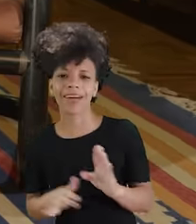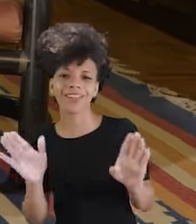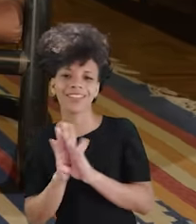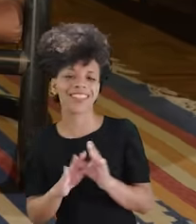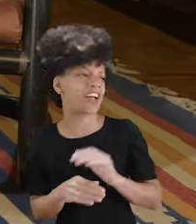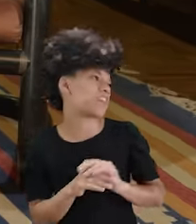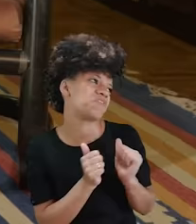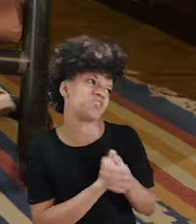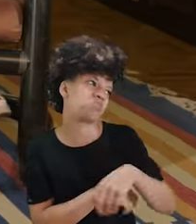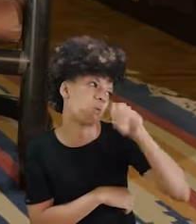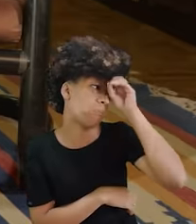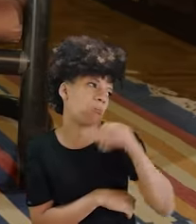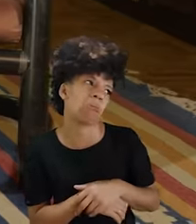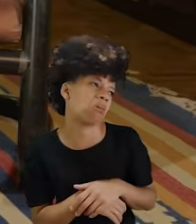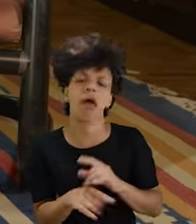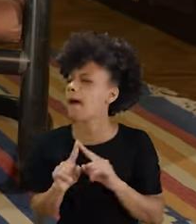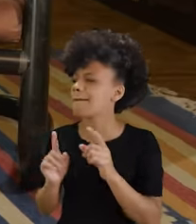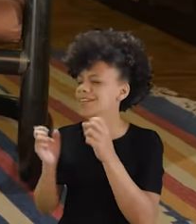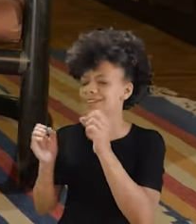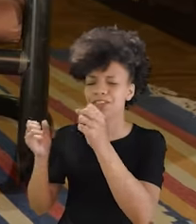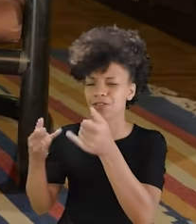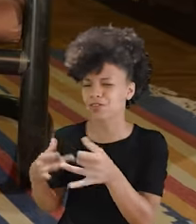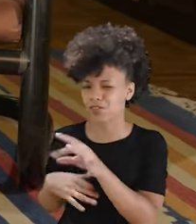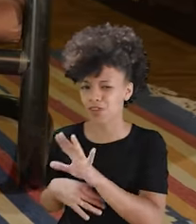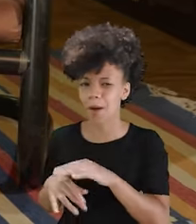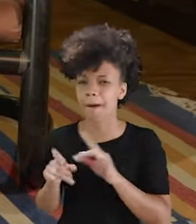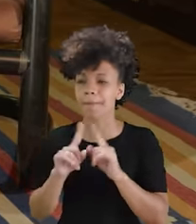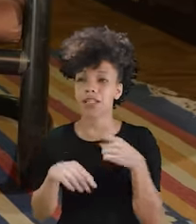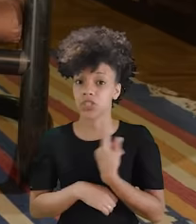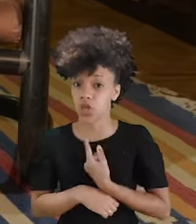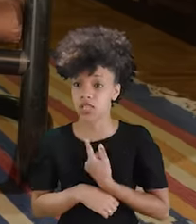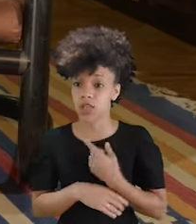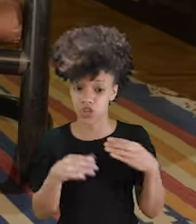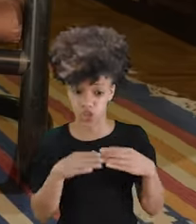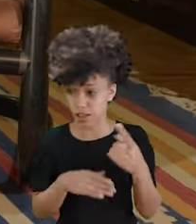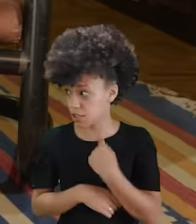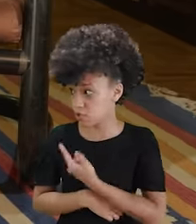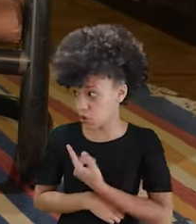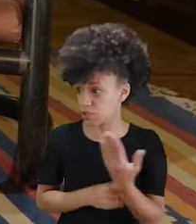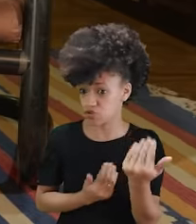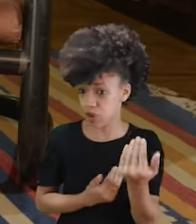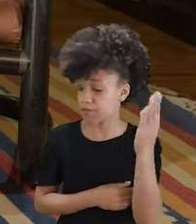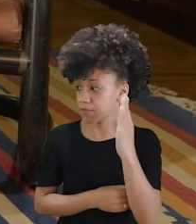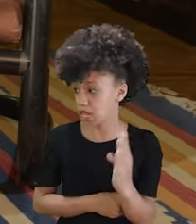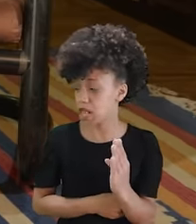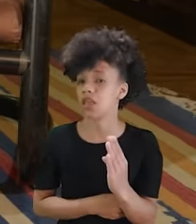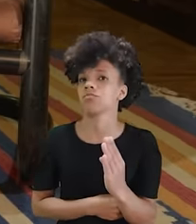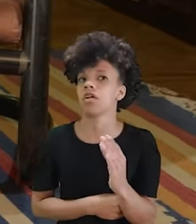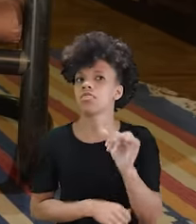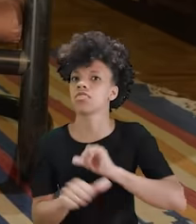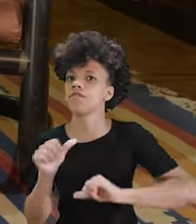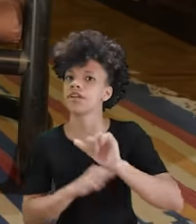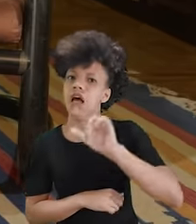na verdade eu sei que tem mas é só para explicar assim é a gente está virando essa geração Nossa de jovens